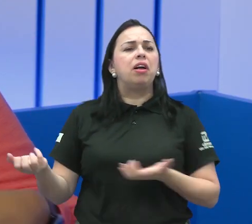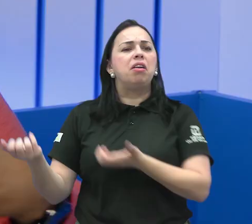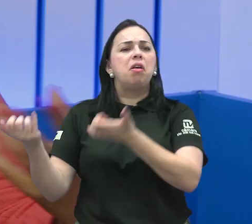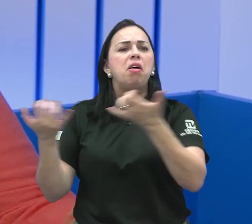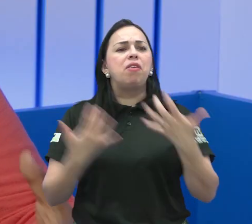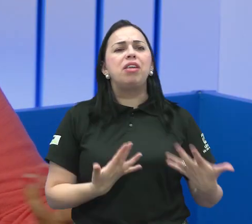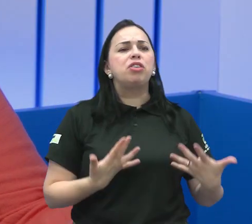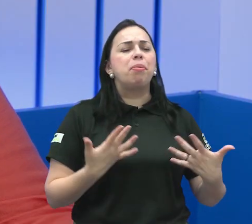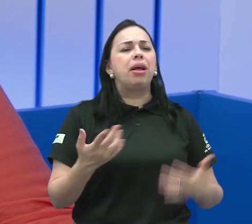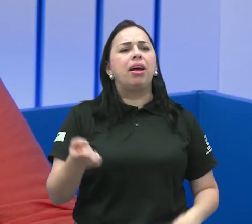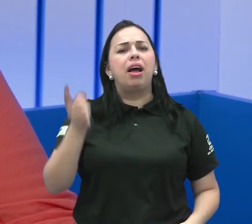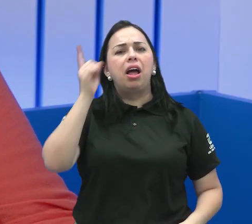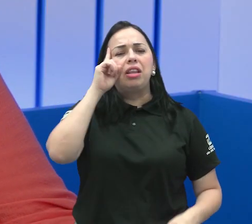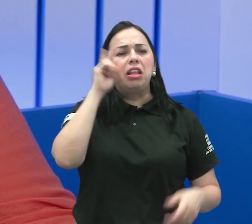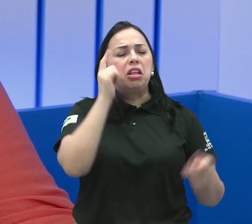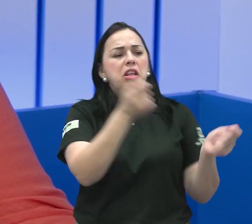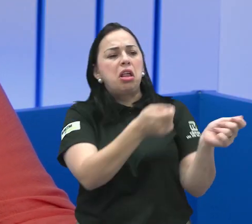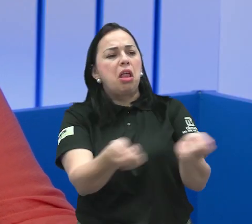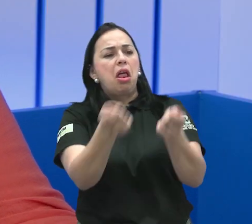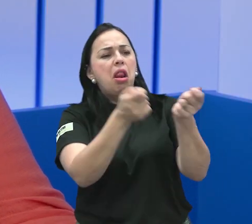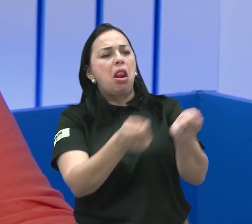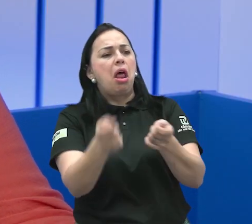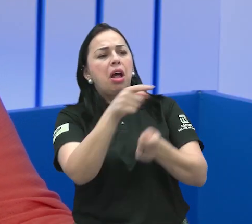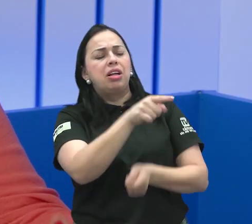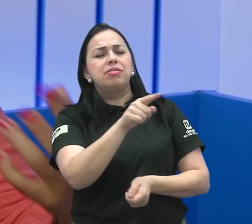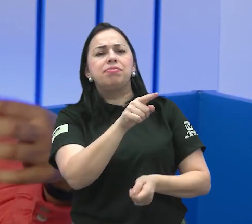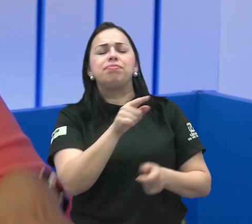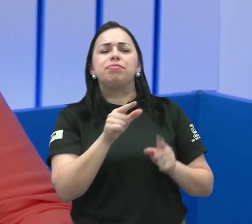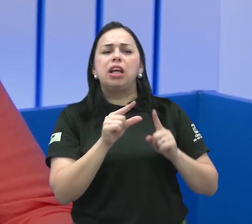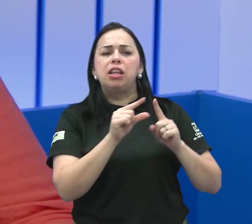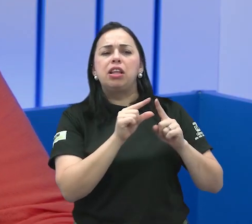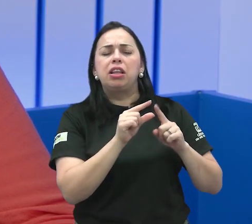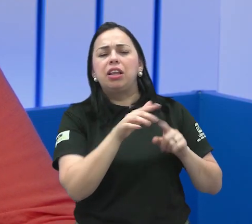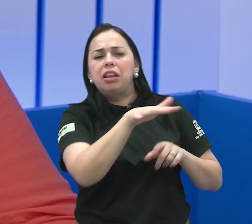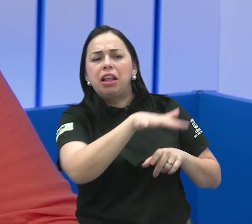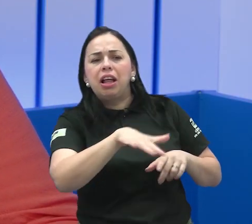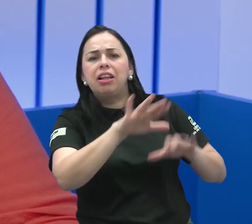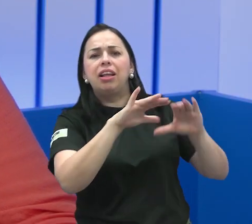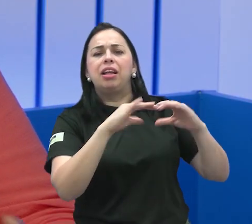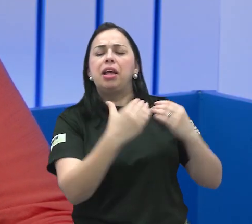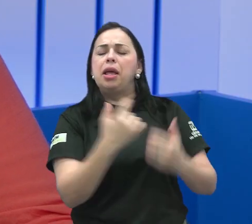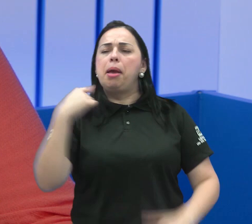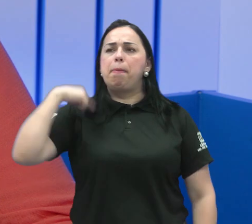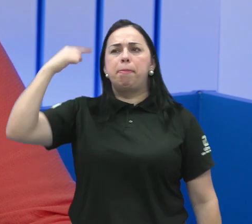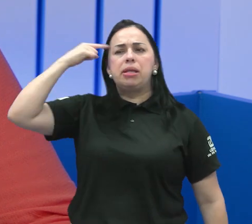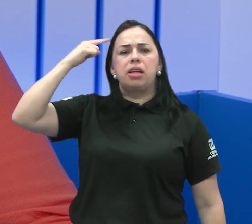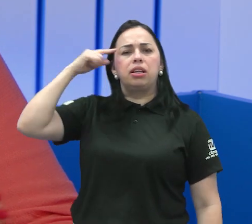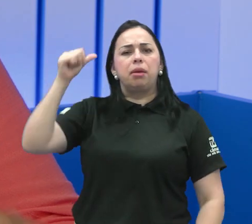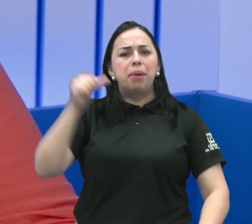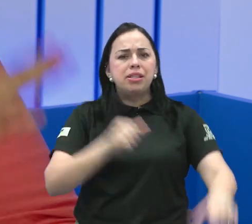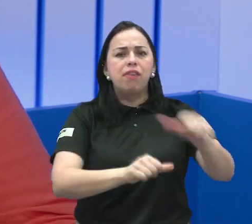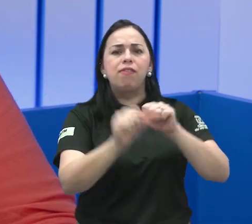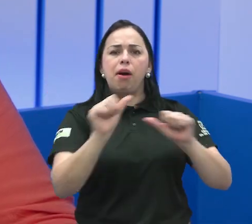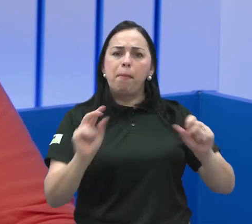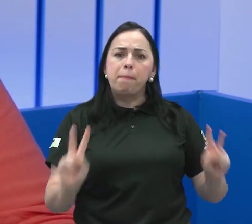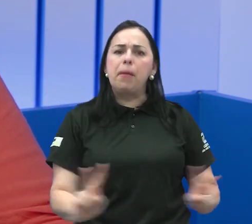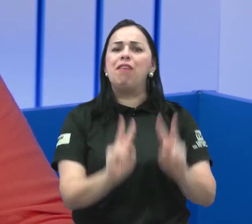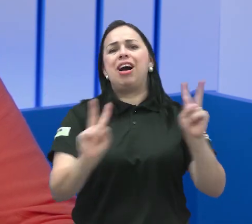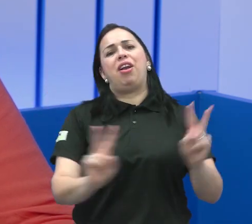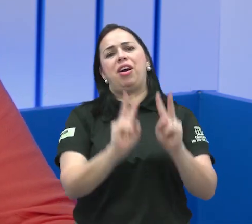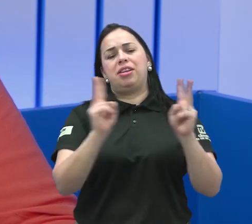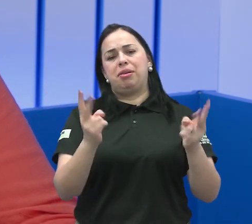territórios, falando desse cotidiano das comunidades e repensando as práticas urbanas, por exemplo, que